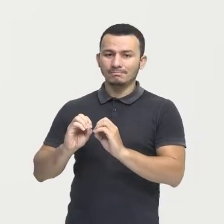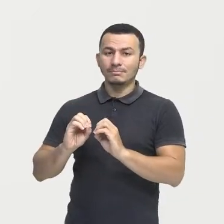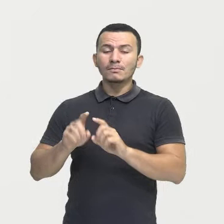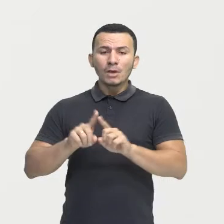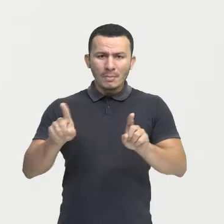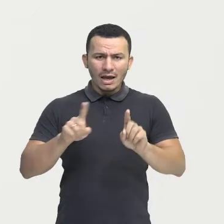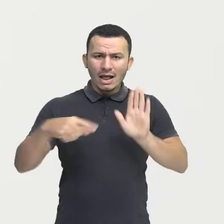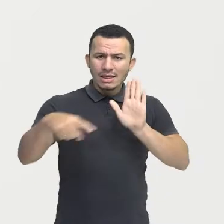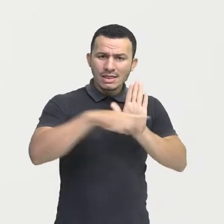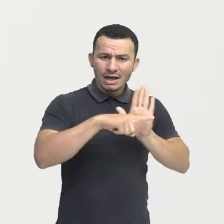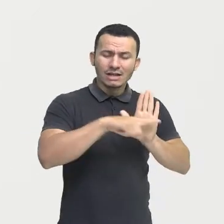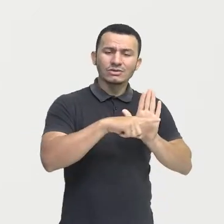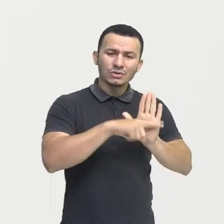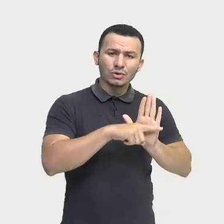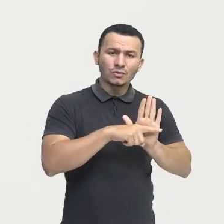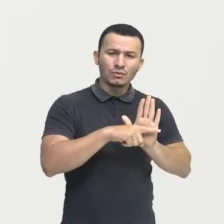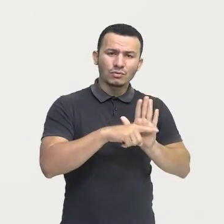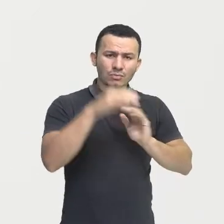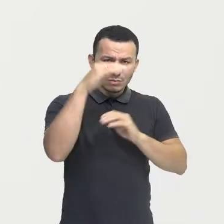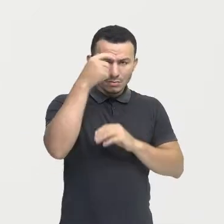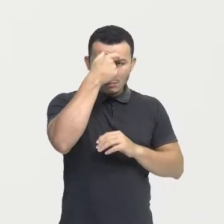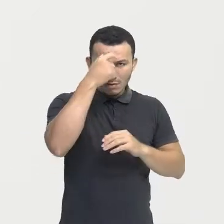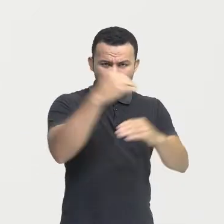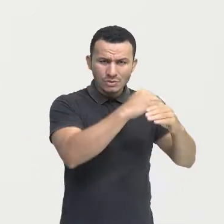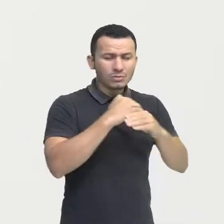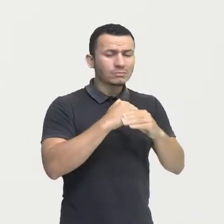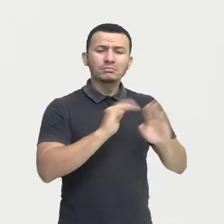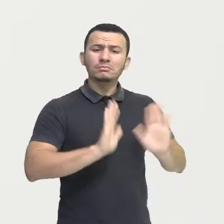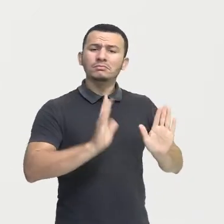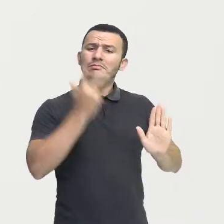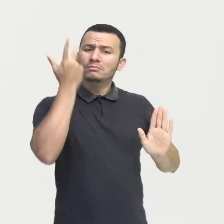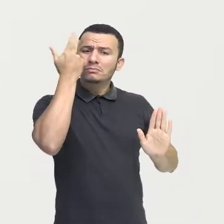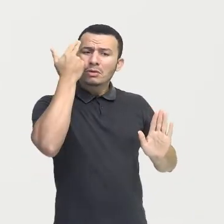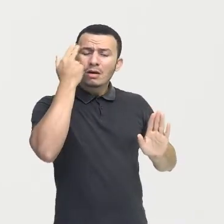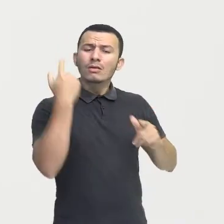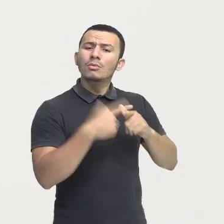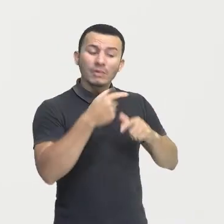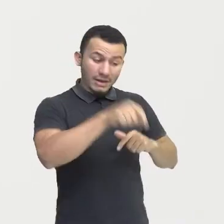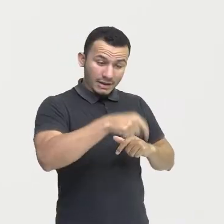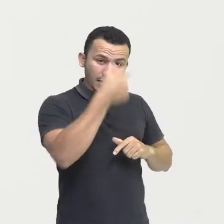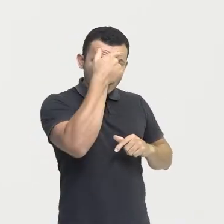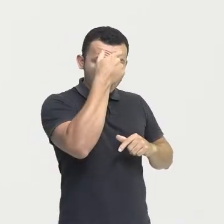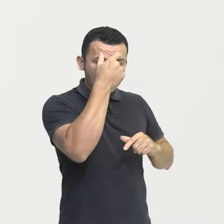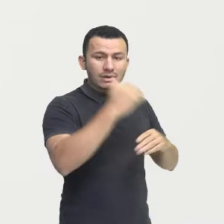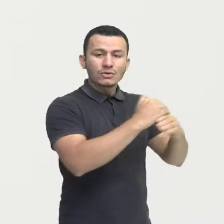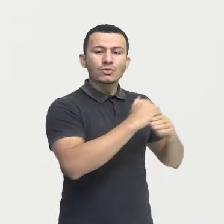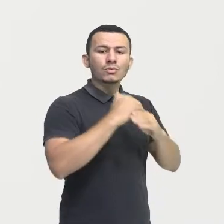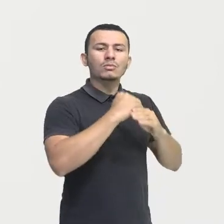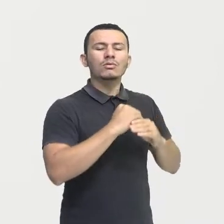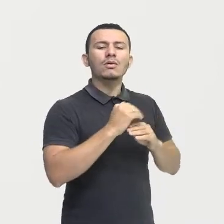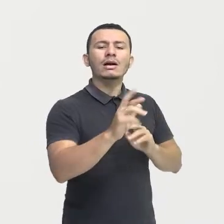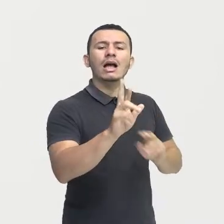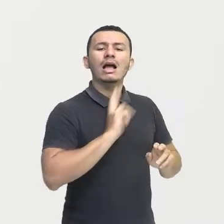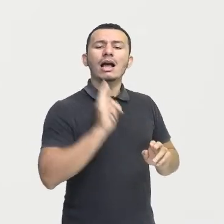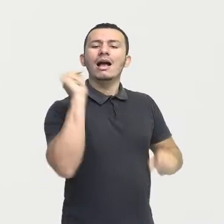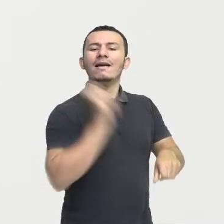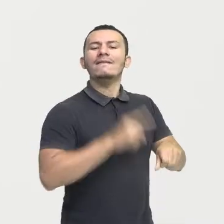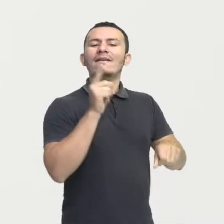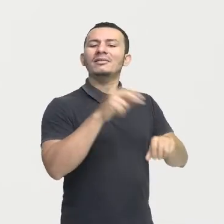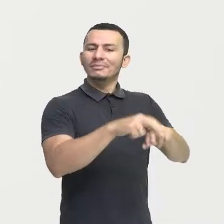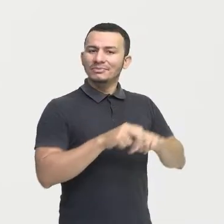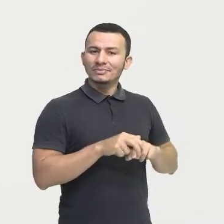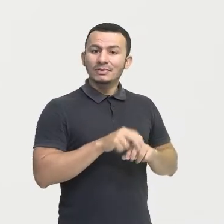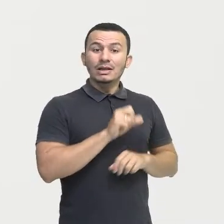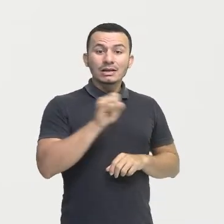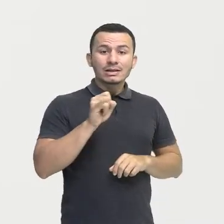Mas isso é negativo? Para o senso comum, não. Por quê? Porque o senso comum quer uma resposta imediata. Se